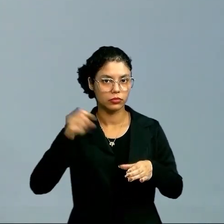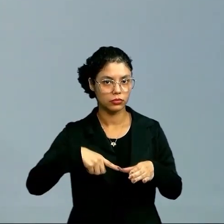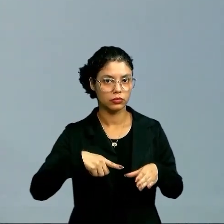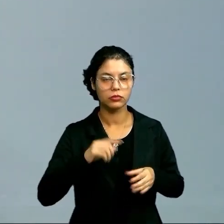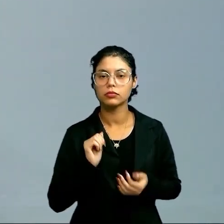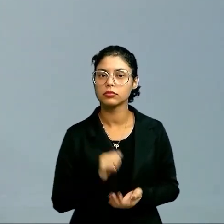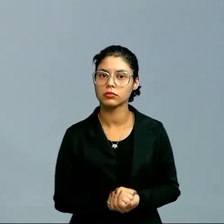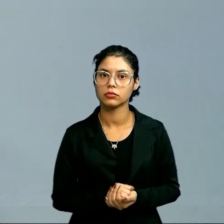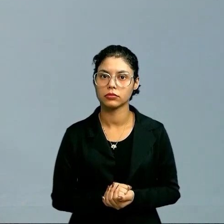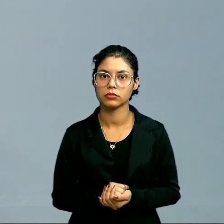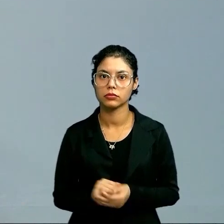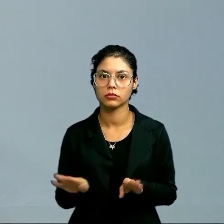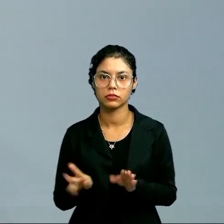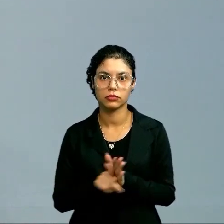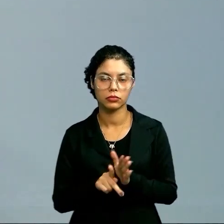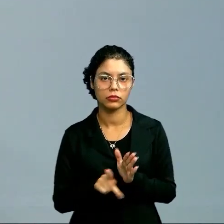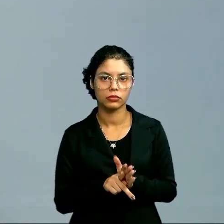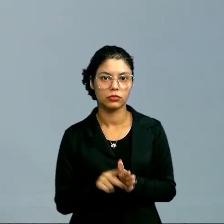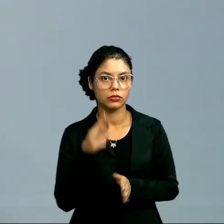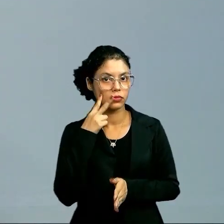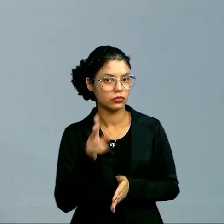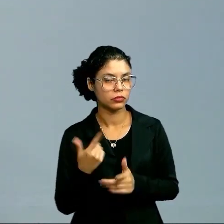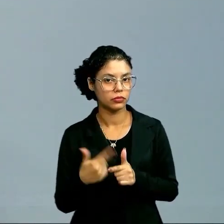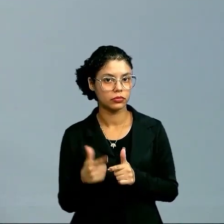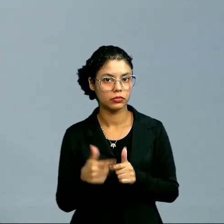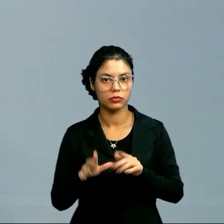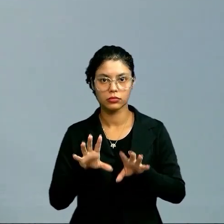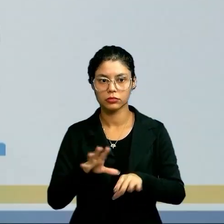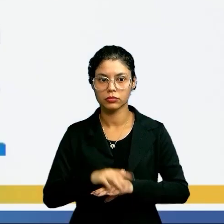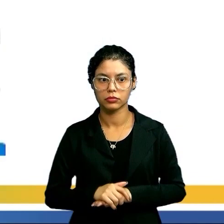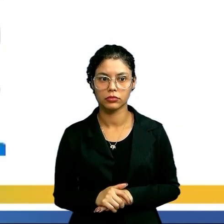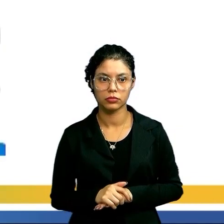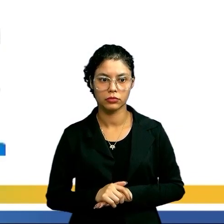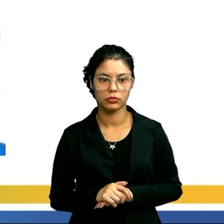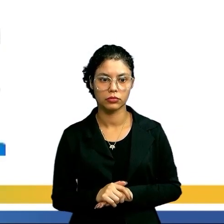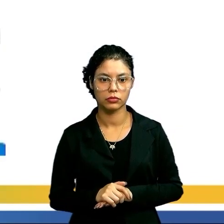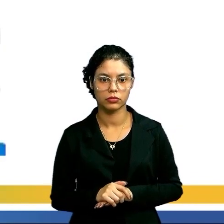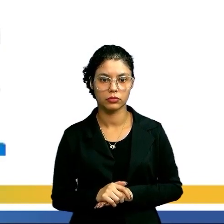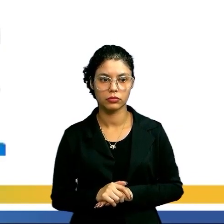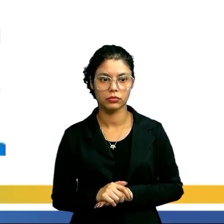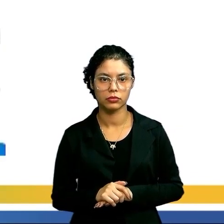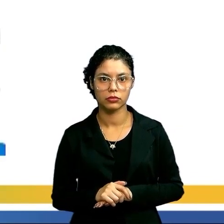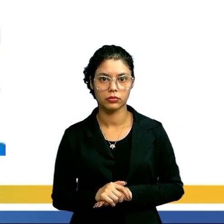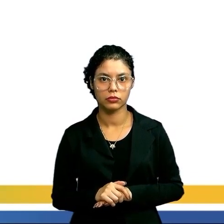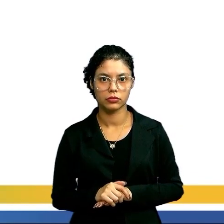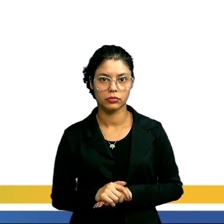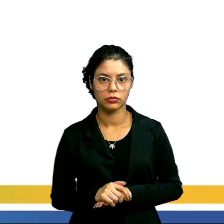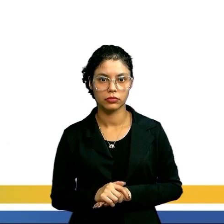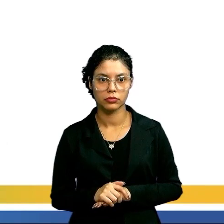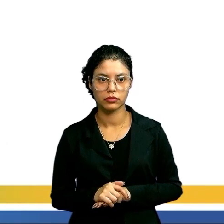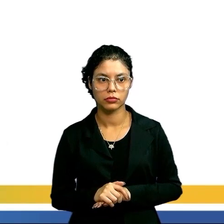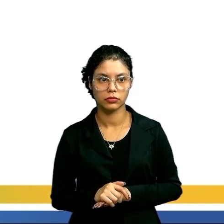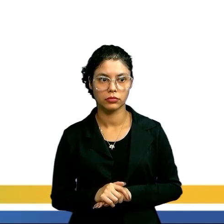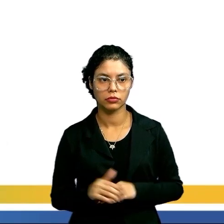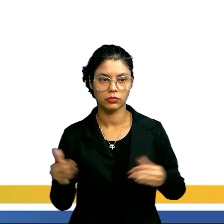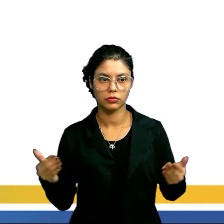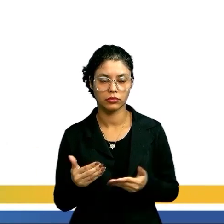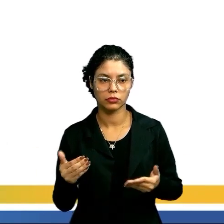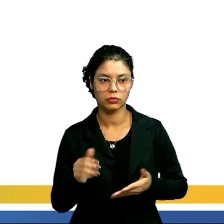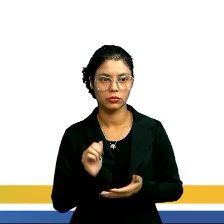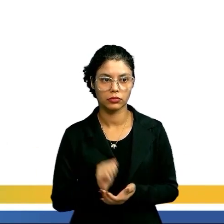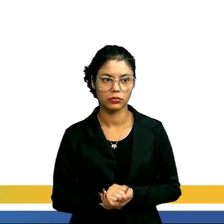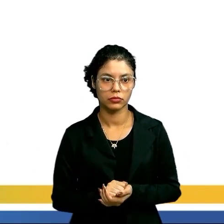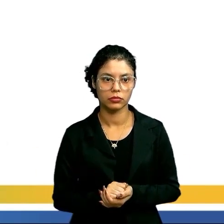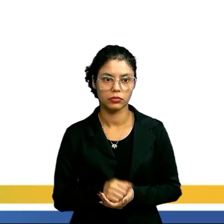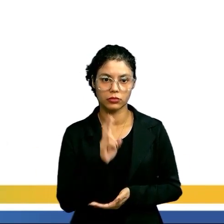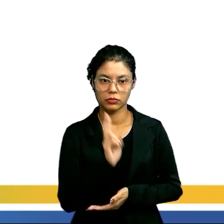boa, colocar dentro desse saco. Não vejo problema nisso. Sinceramente, não. Bom, Agora temos aí o seguinte,